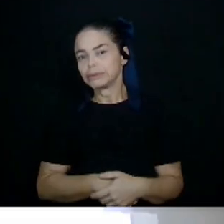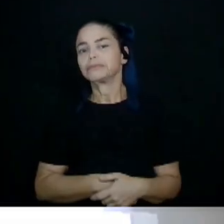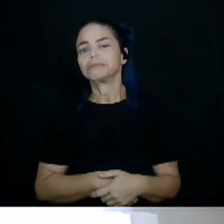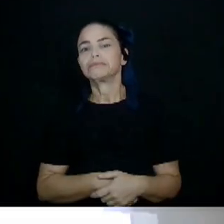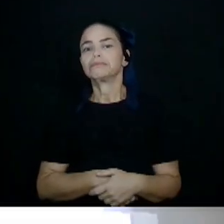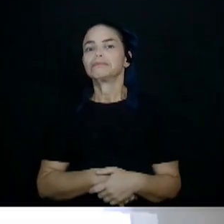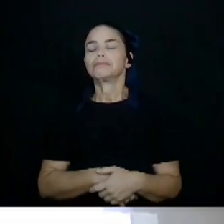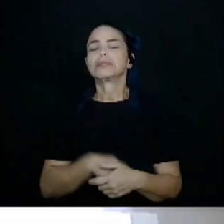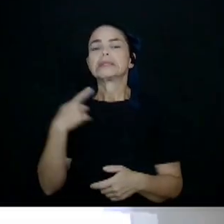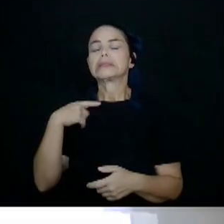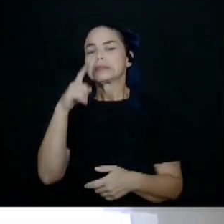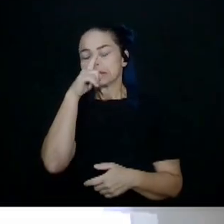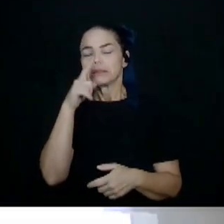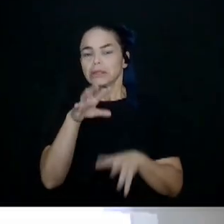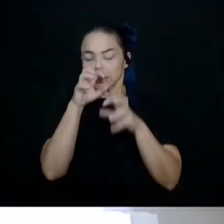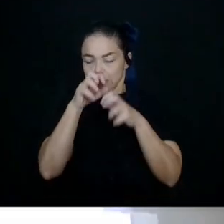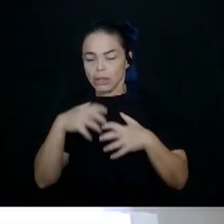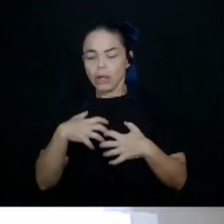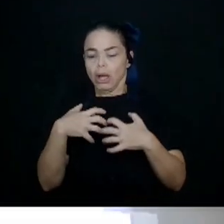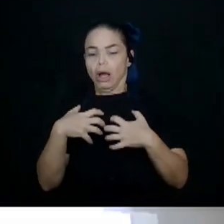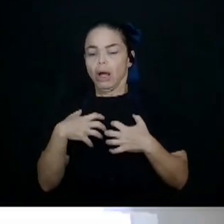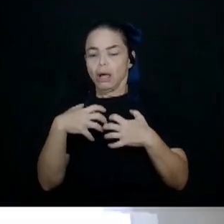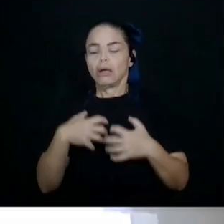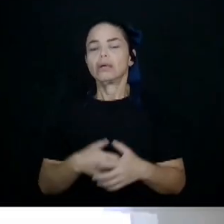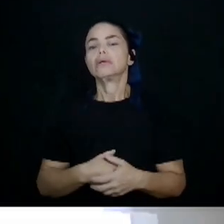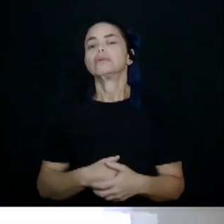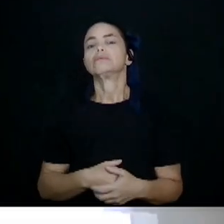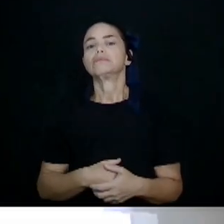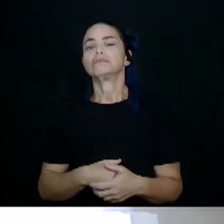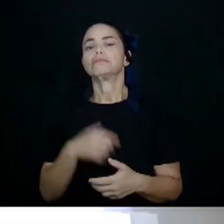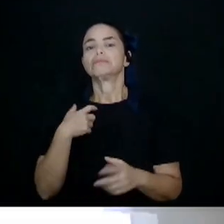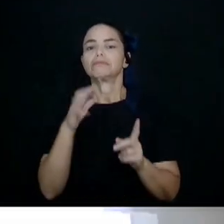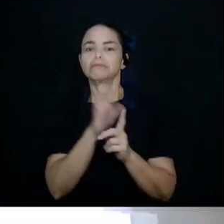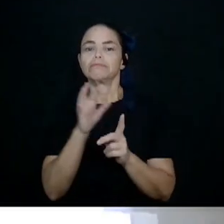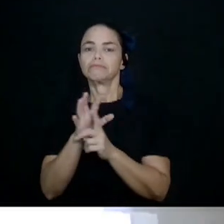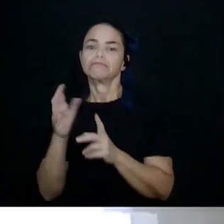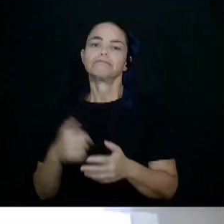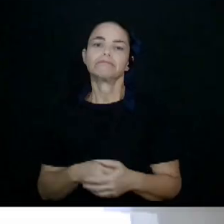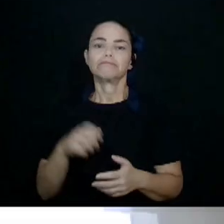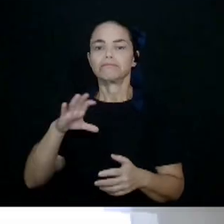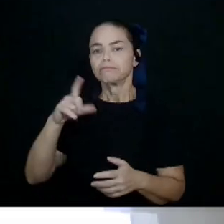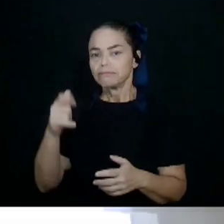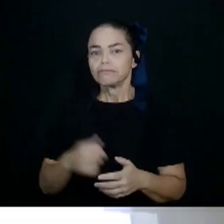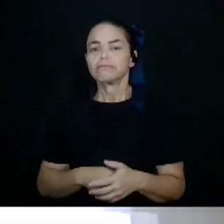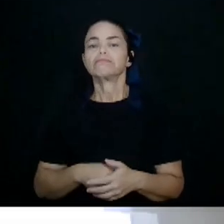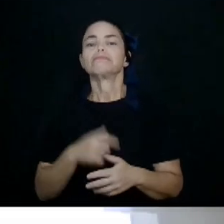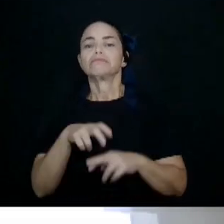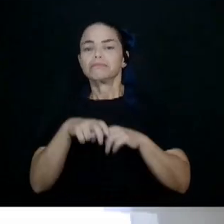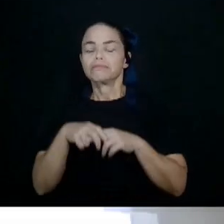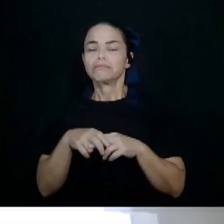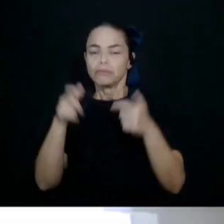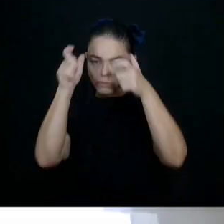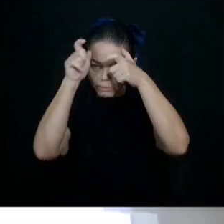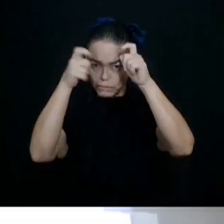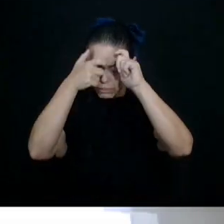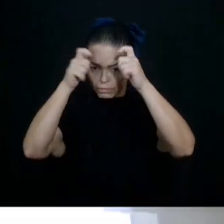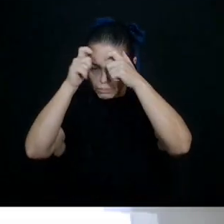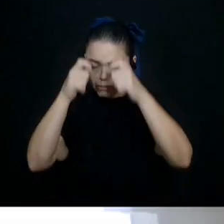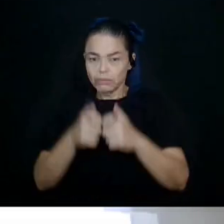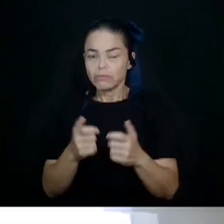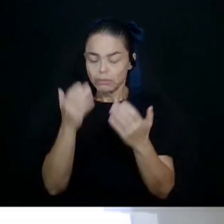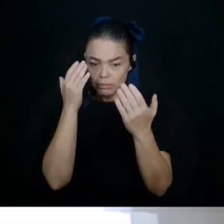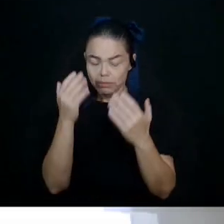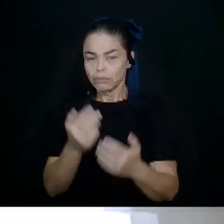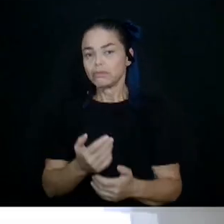doenças respiratórias, como eu mencionei. Então, o impacto, obviamente, né, até por isso que é um transtorno, psiquiátrico, é isso que é